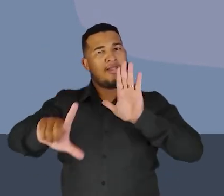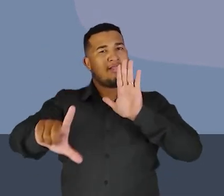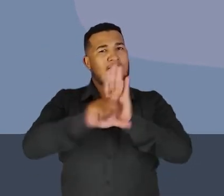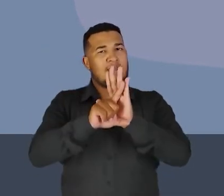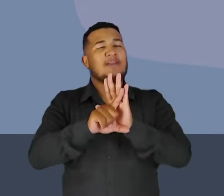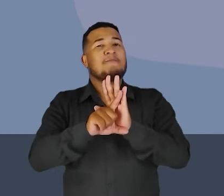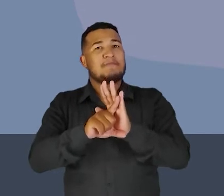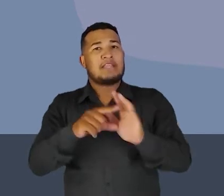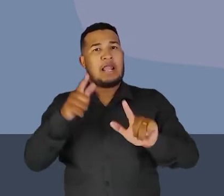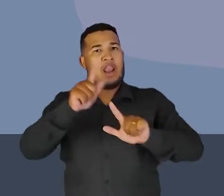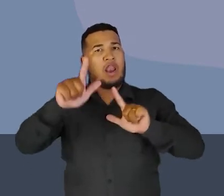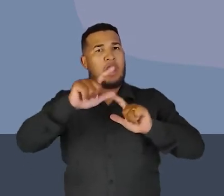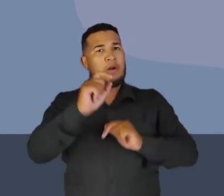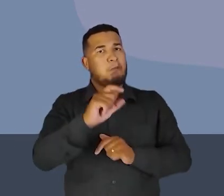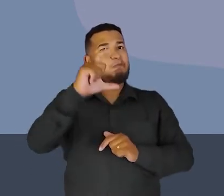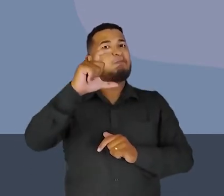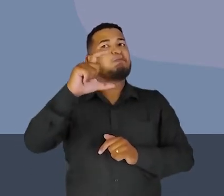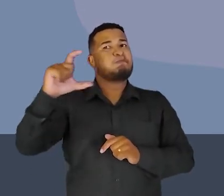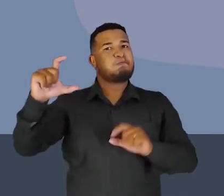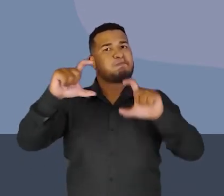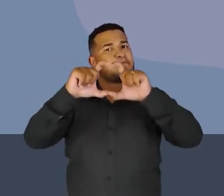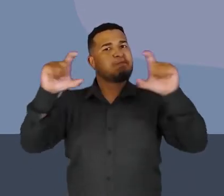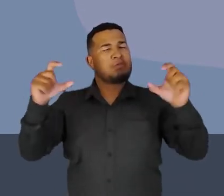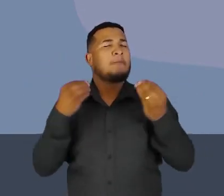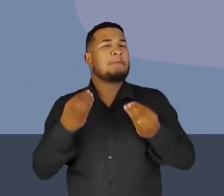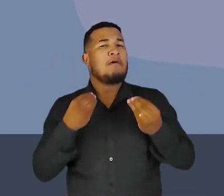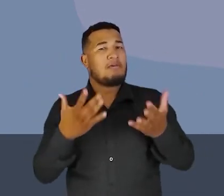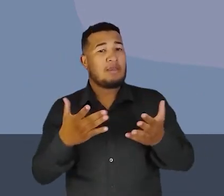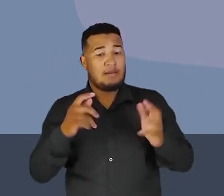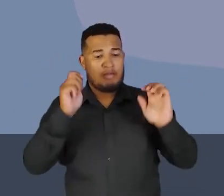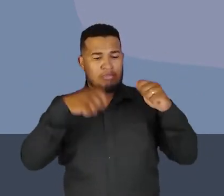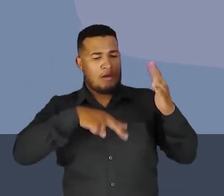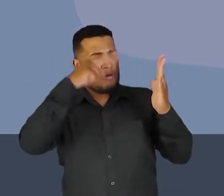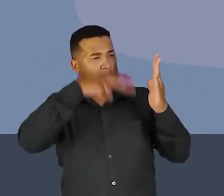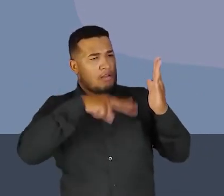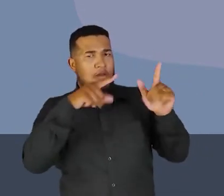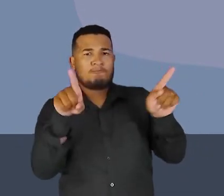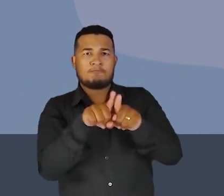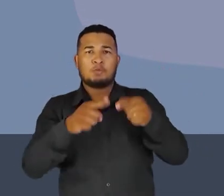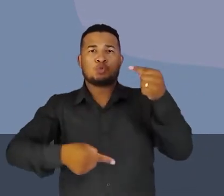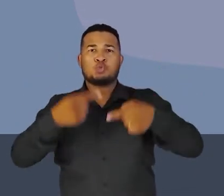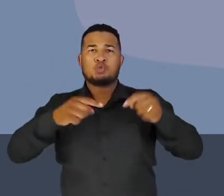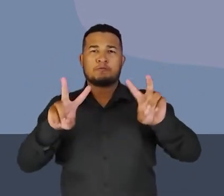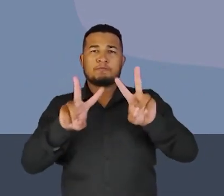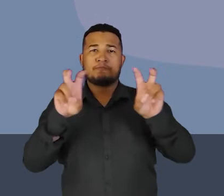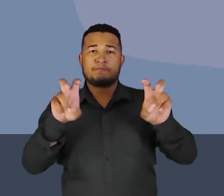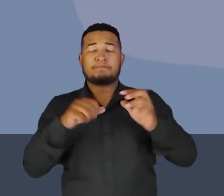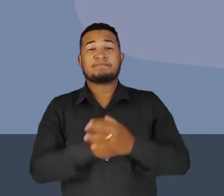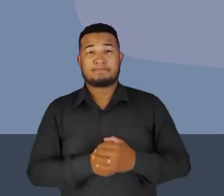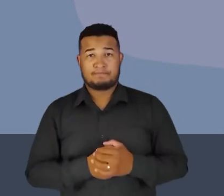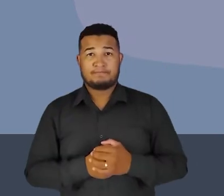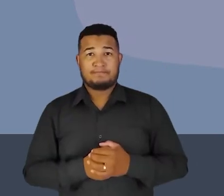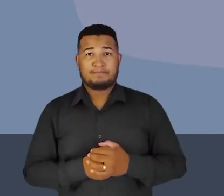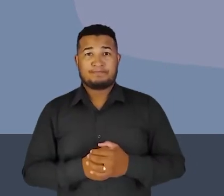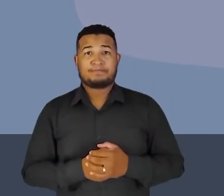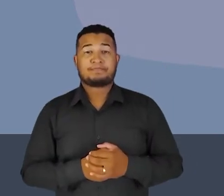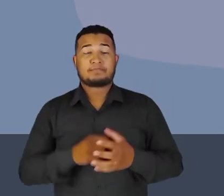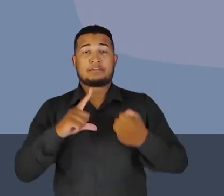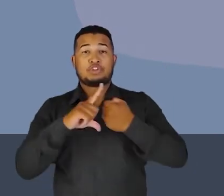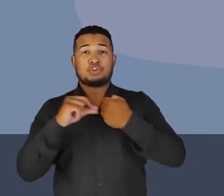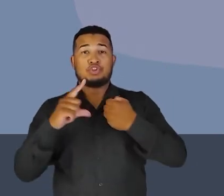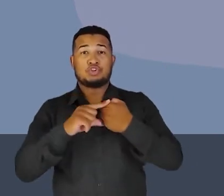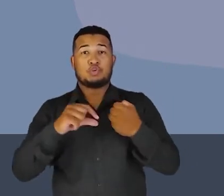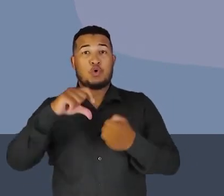em letras maiores, tá? Para que pudéssemos ler e discutir sobre isto, tá? É o